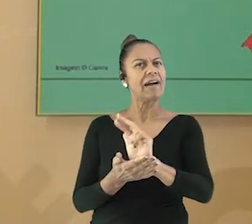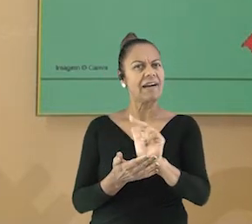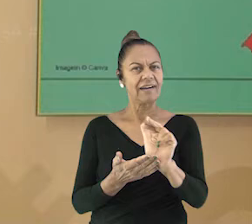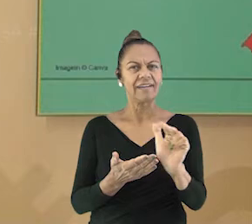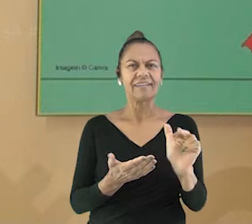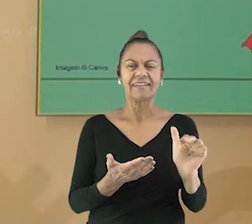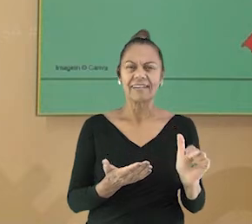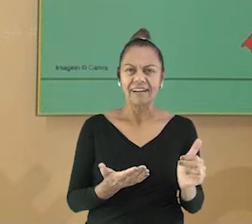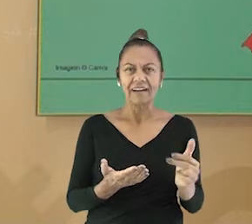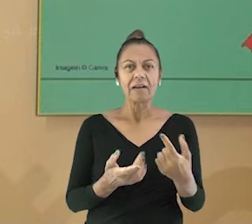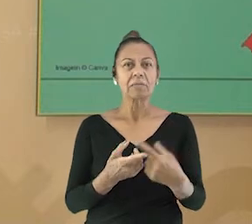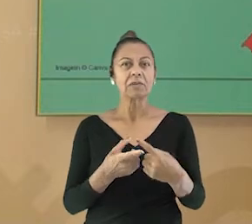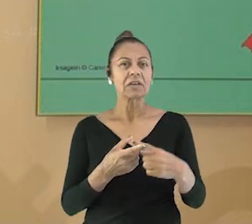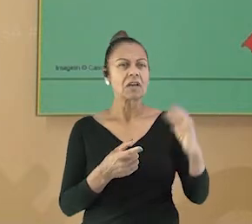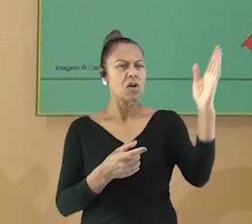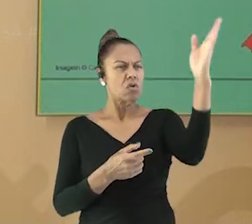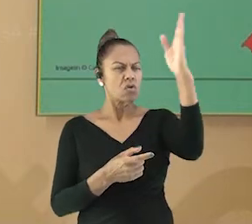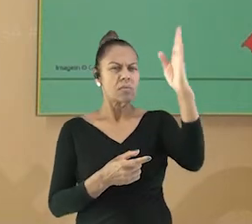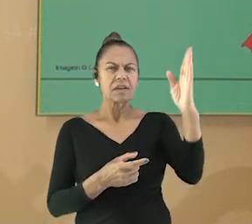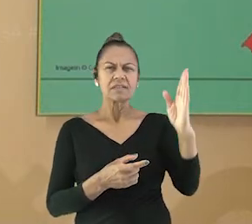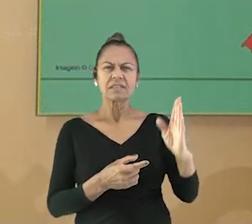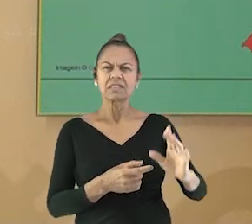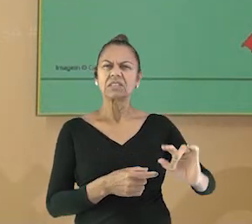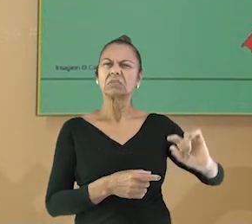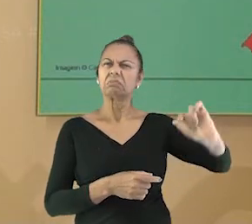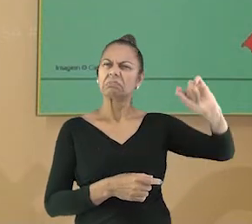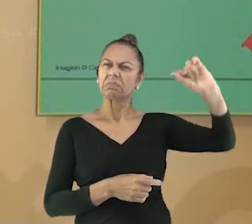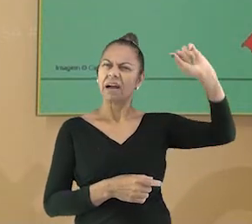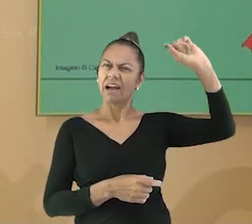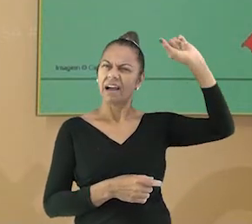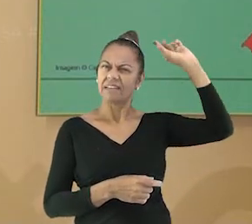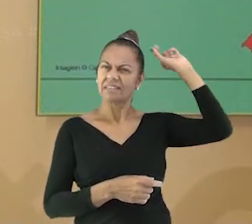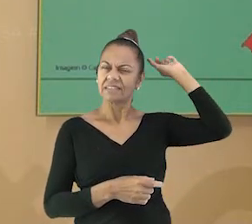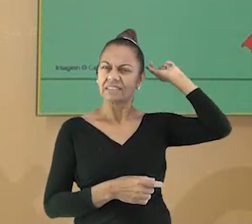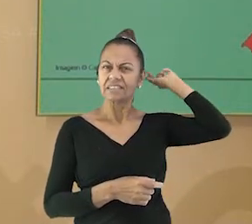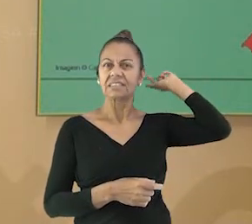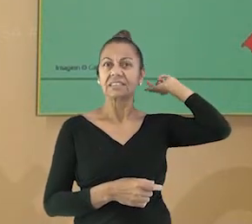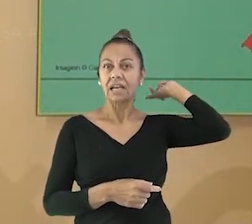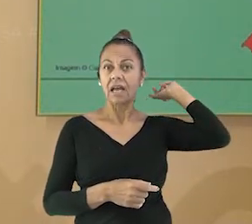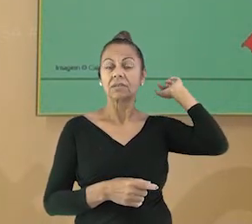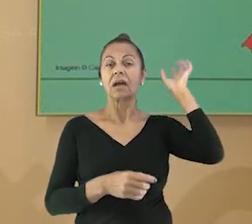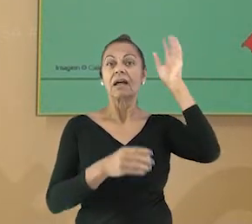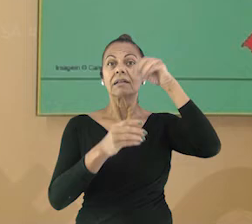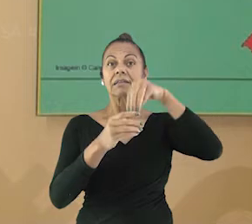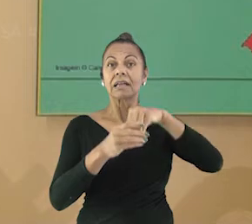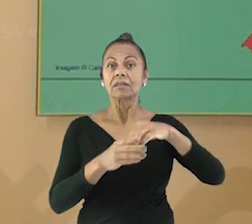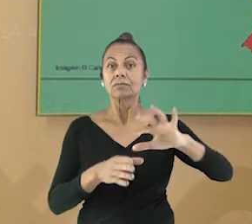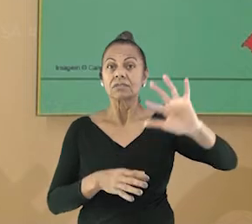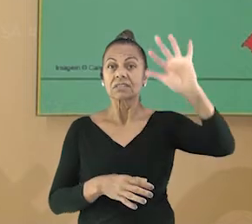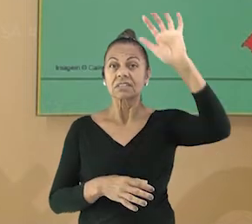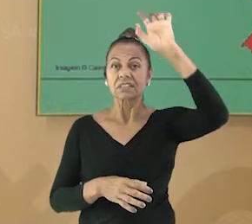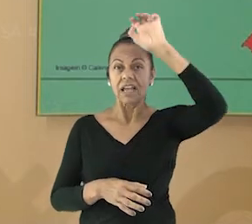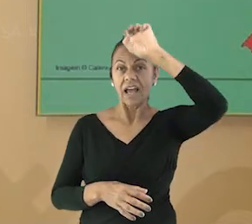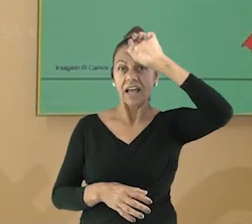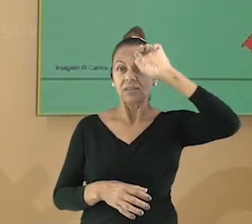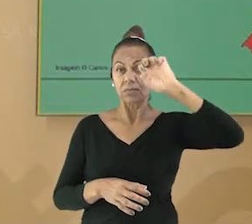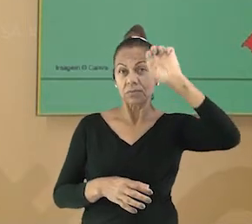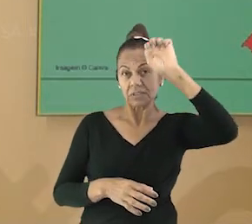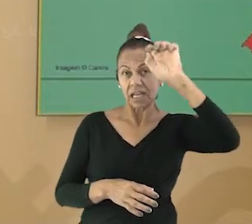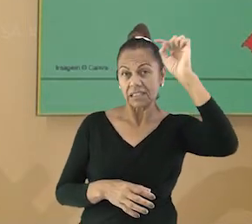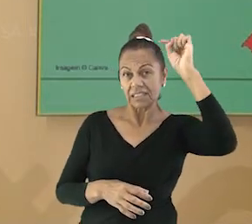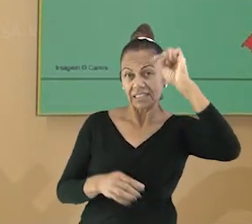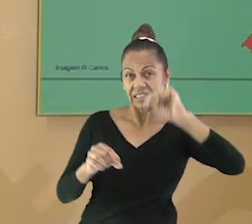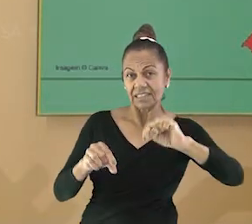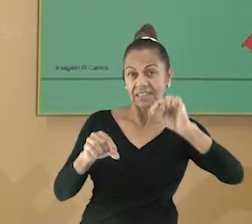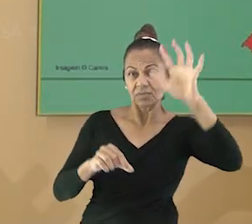isso acontece porque, assim como o resto do Brasil, no começo, muito antigamente, no estado moravam